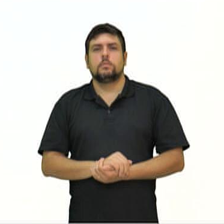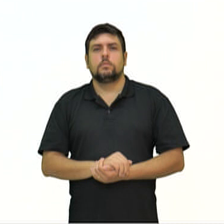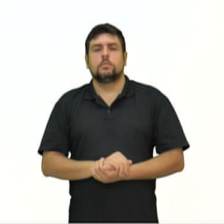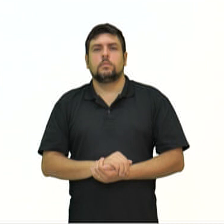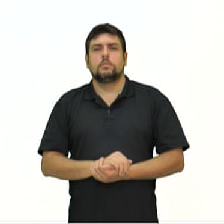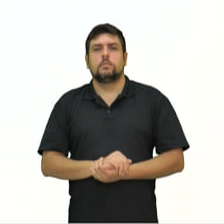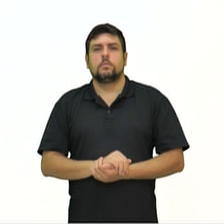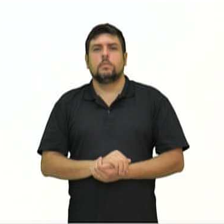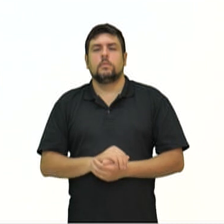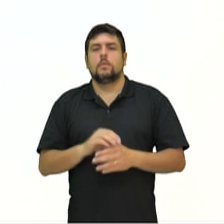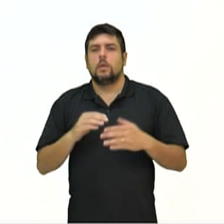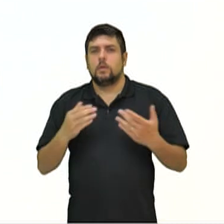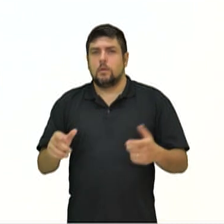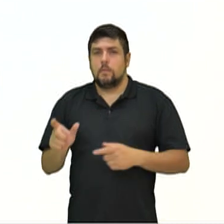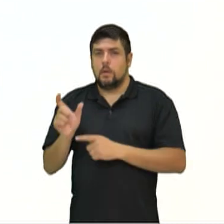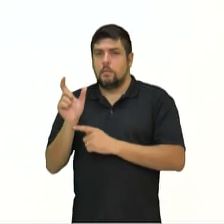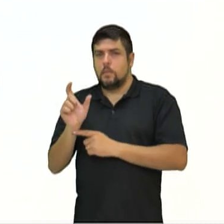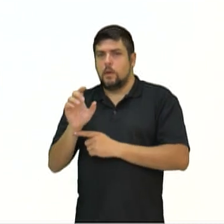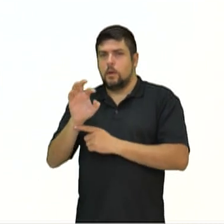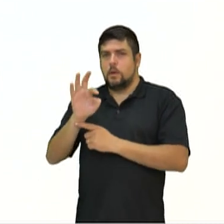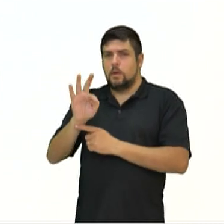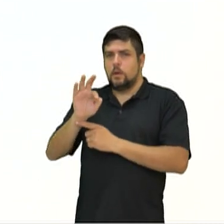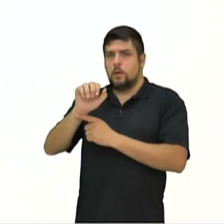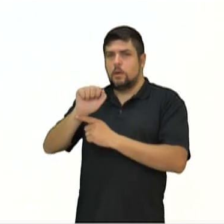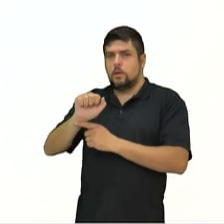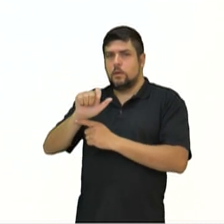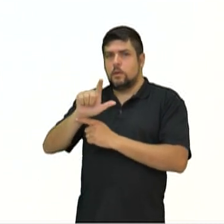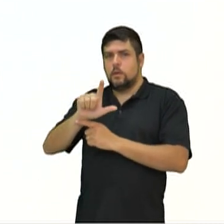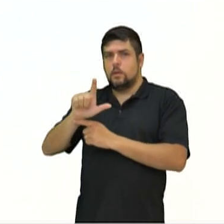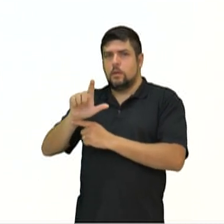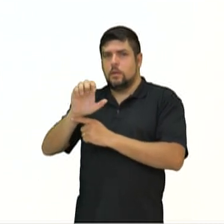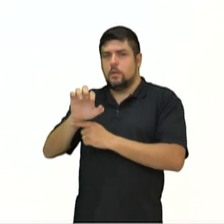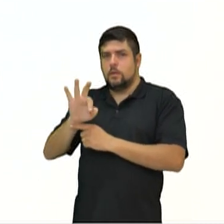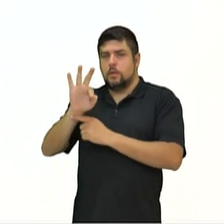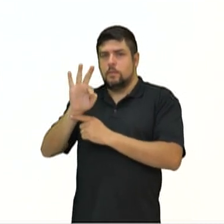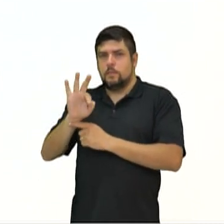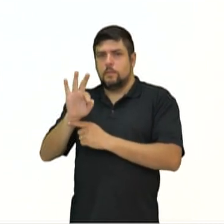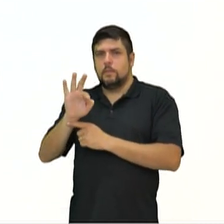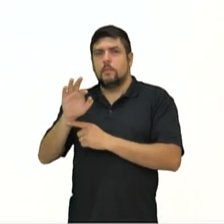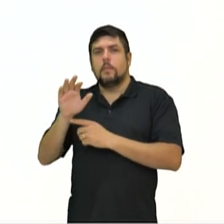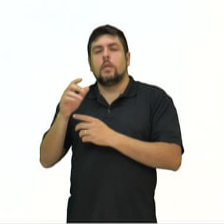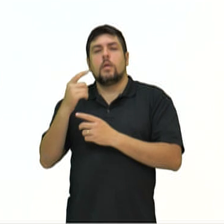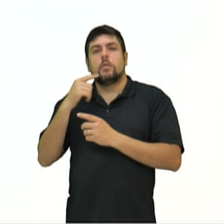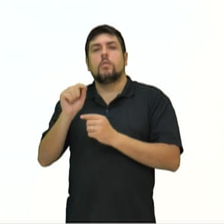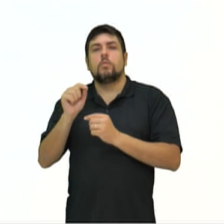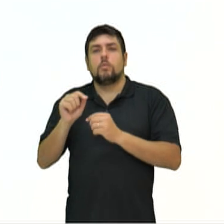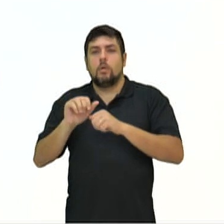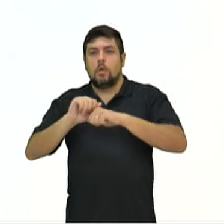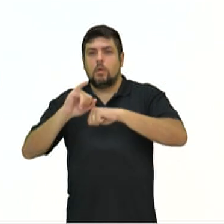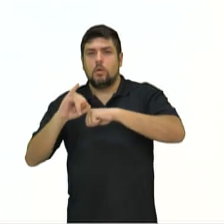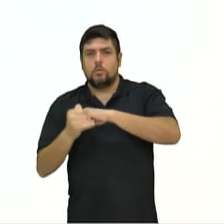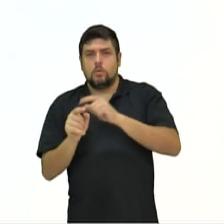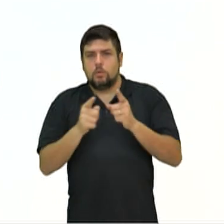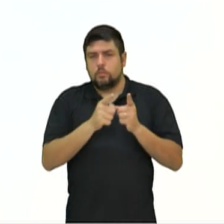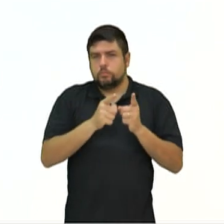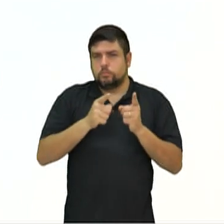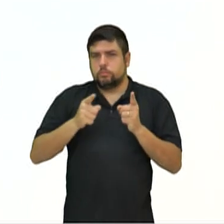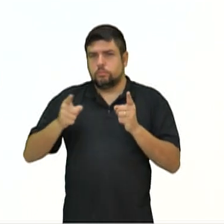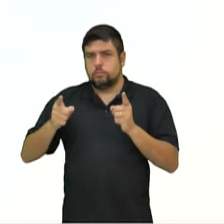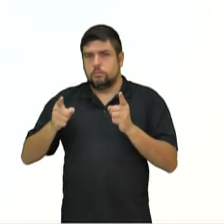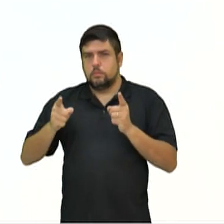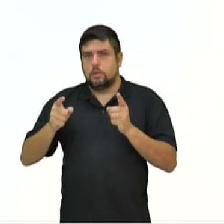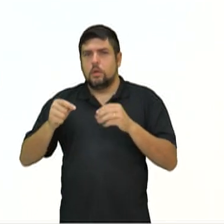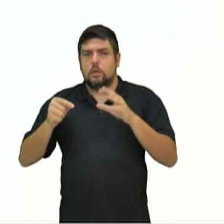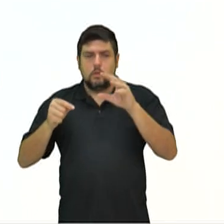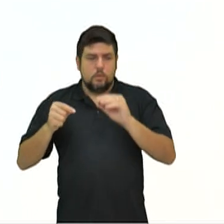A palavra talent, ela é um adjetivo longo. Quando a gente tem um adjetivo longo, a gente coloca o more than.